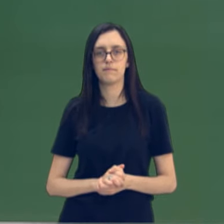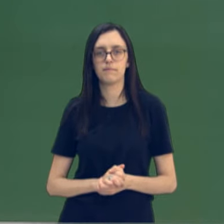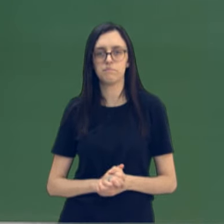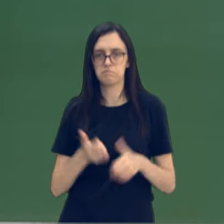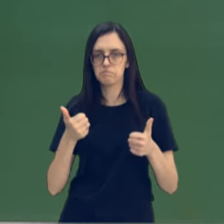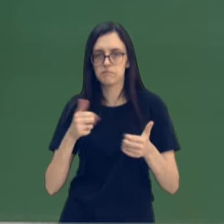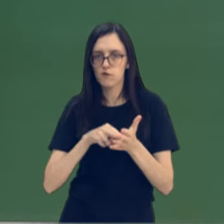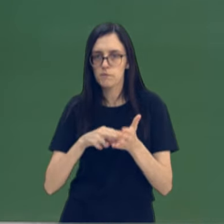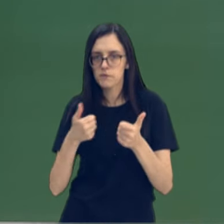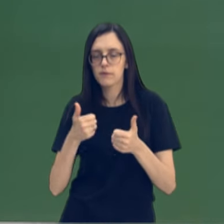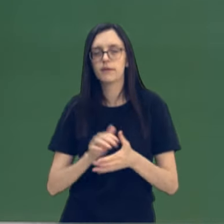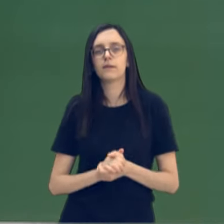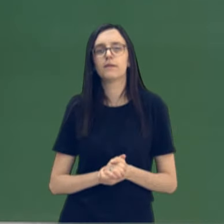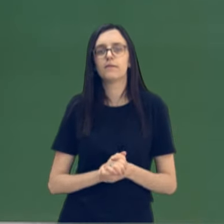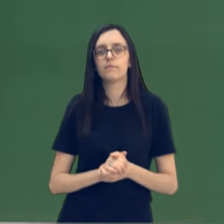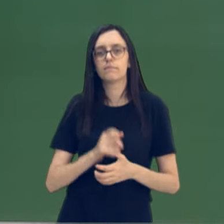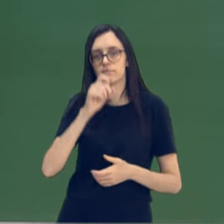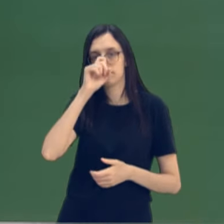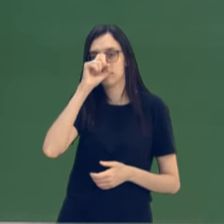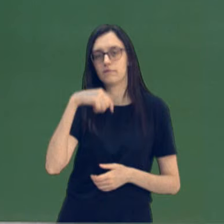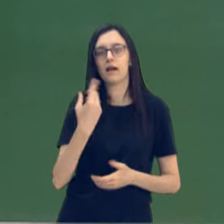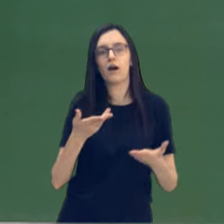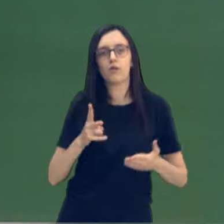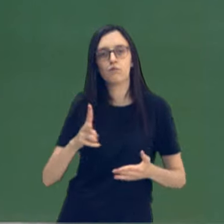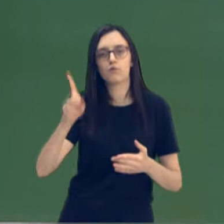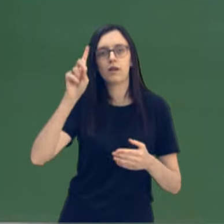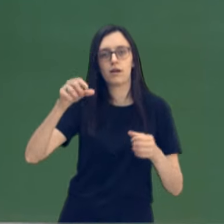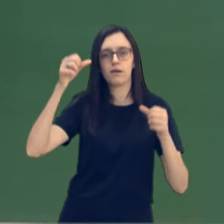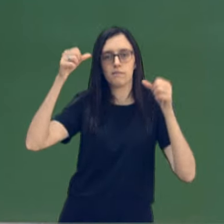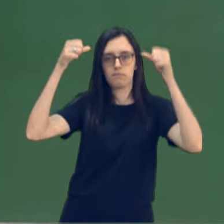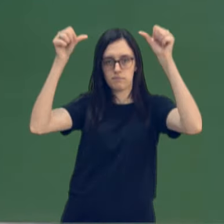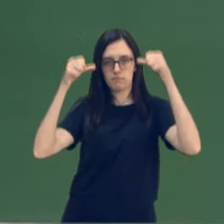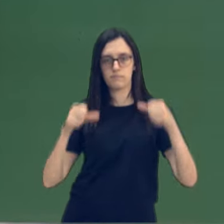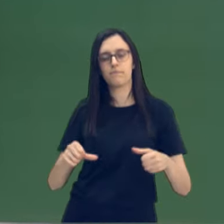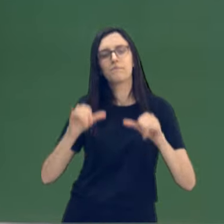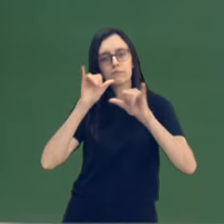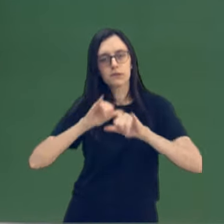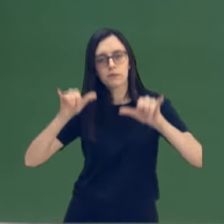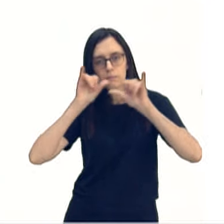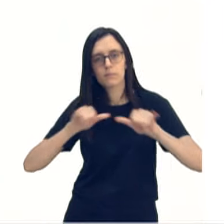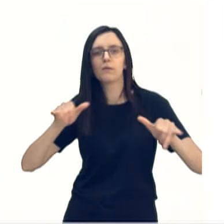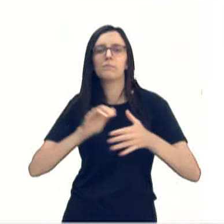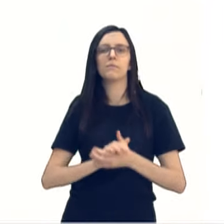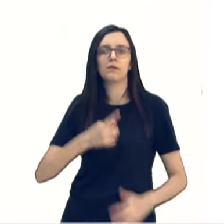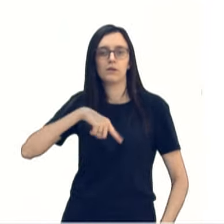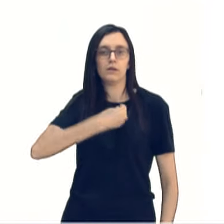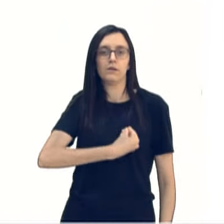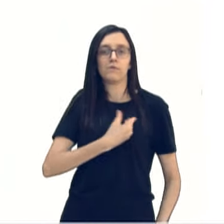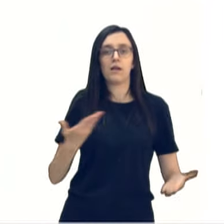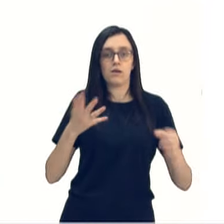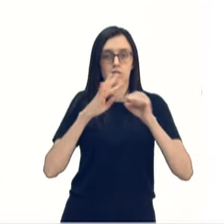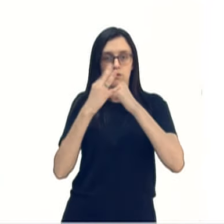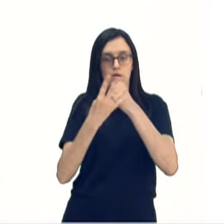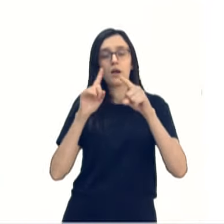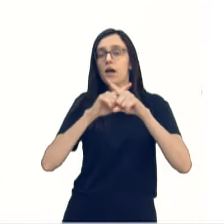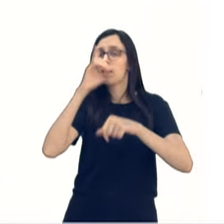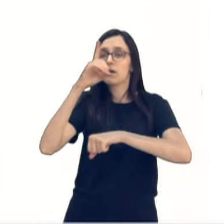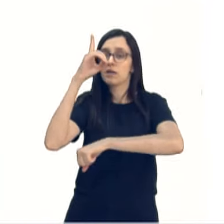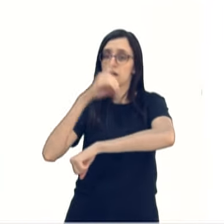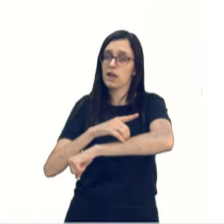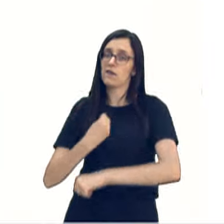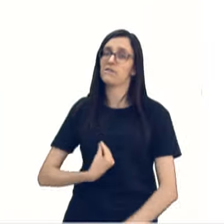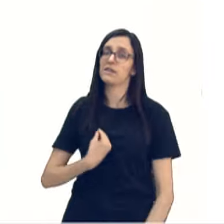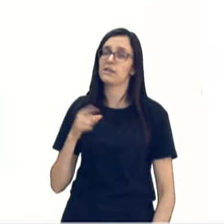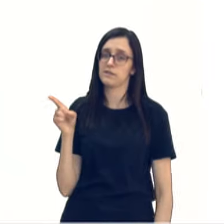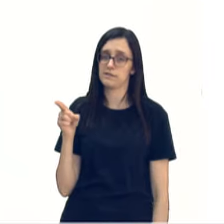Firme e forte? Vamos continuar por cartazes aí agora. Algumas propagandinhas. Estamos vivendo tempos de corona, né? Mas a dengue não tirou férias.